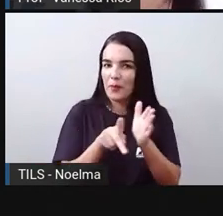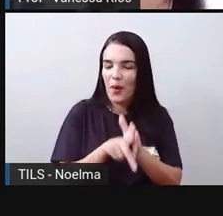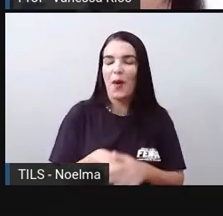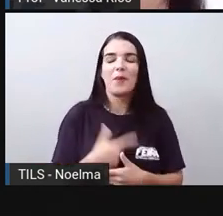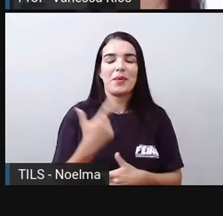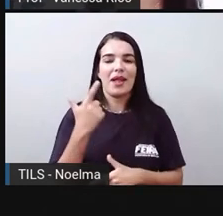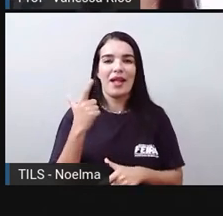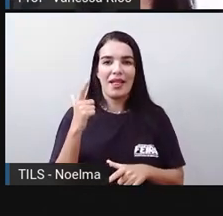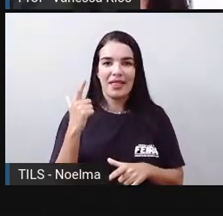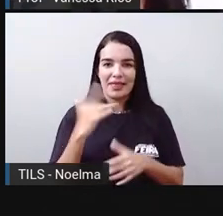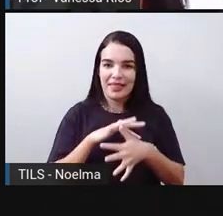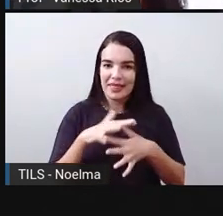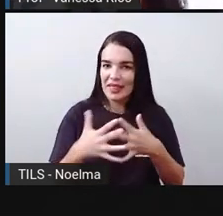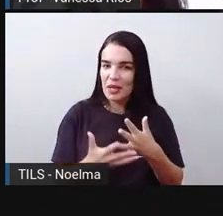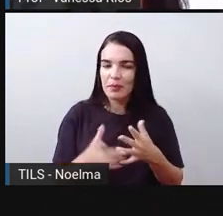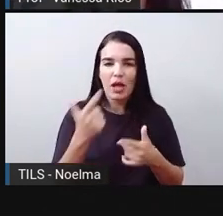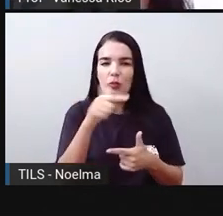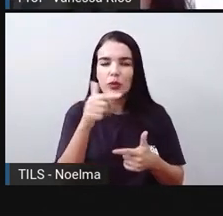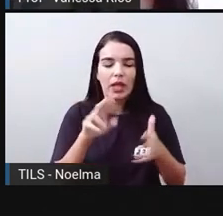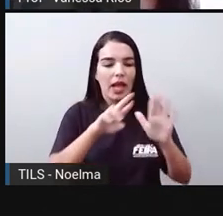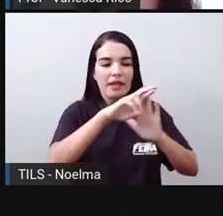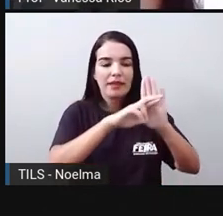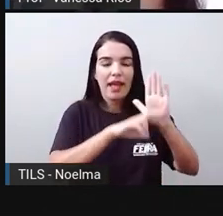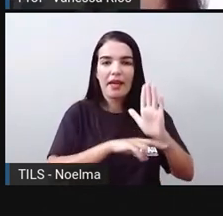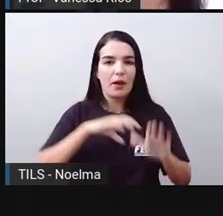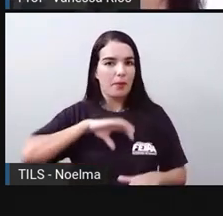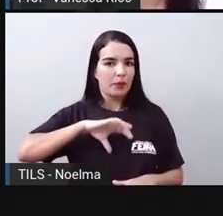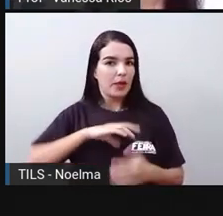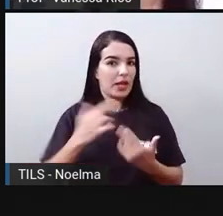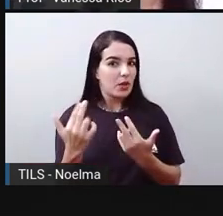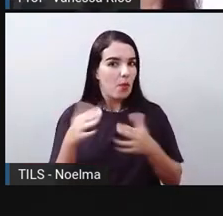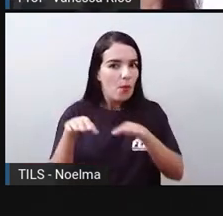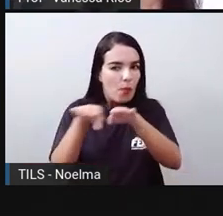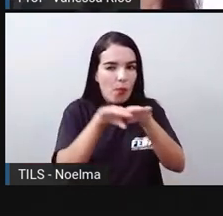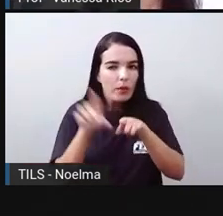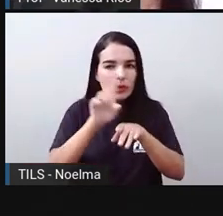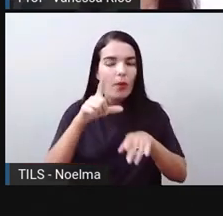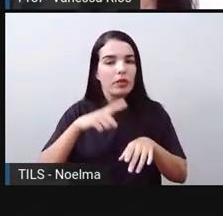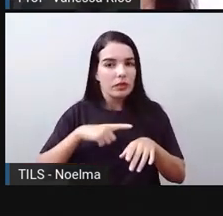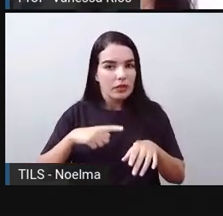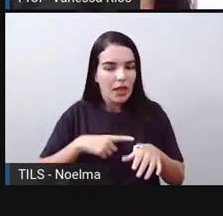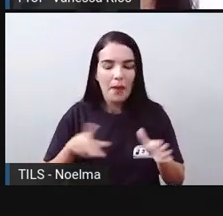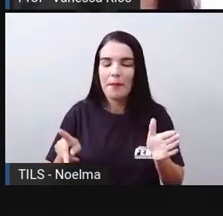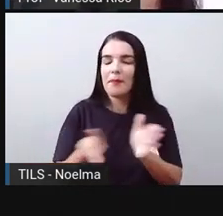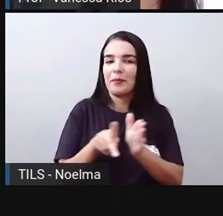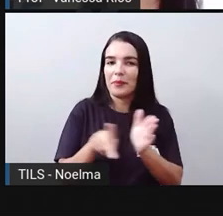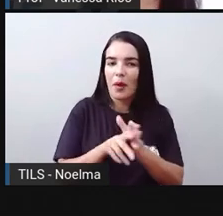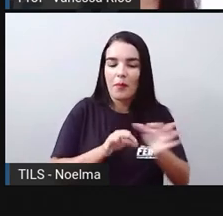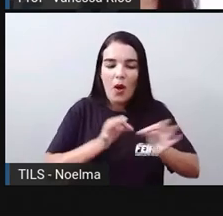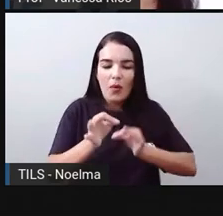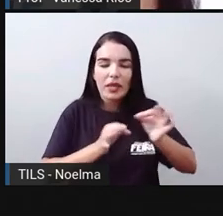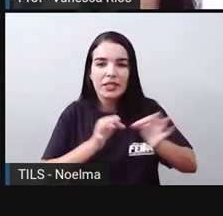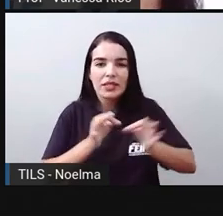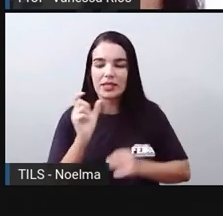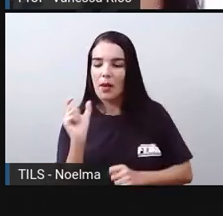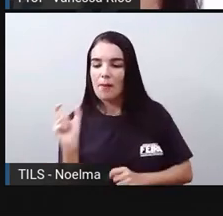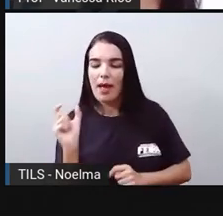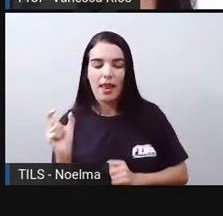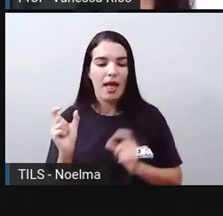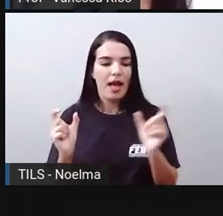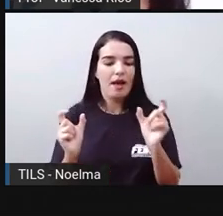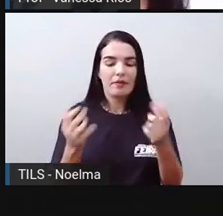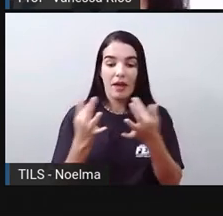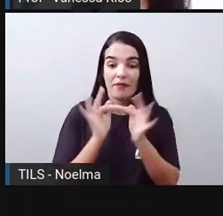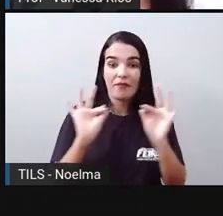não segue as mesmas regras da língua portuguesa, né? Existem aí formas próprias de organizar as palavras,